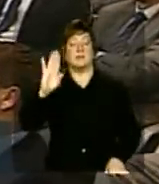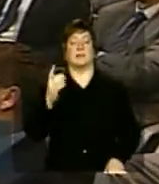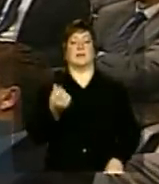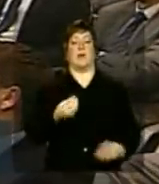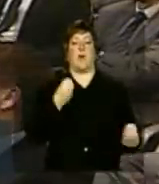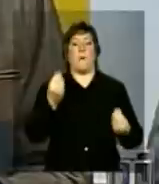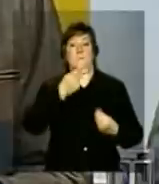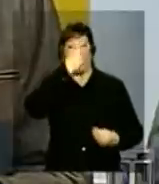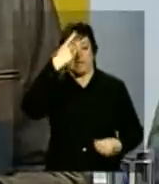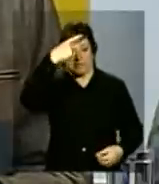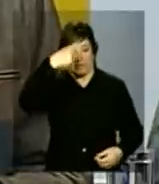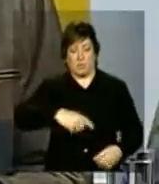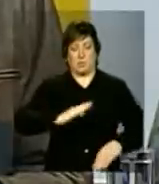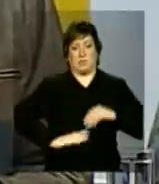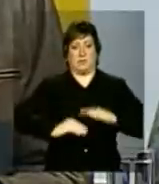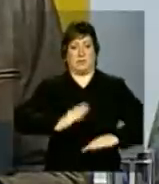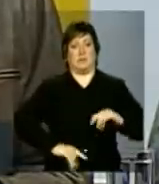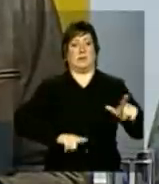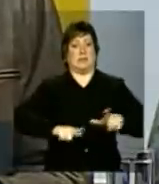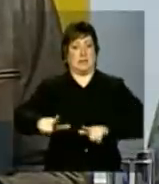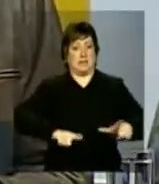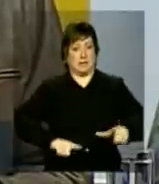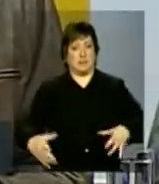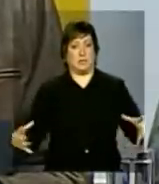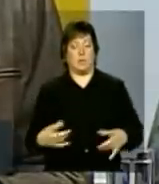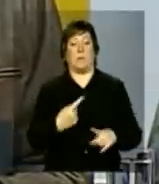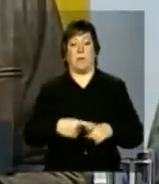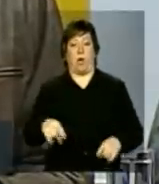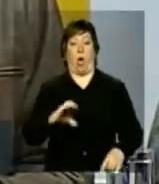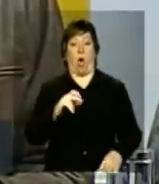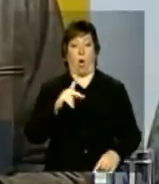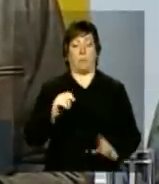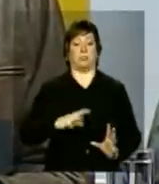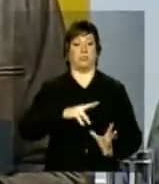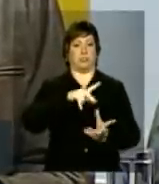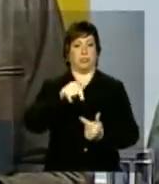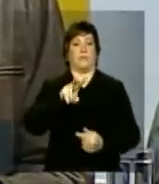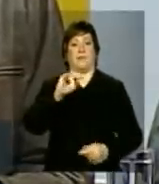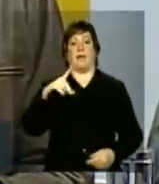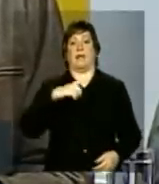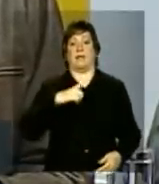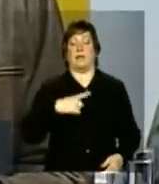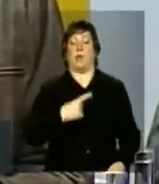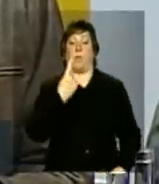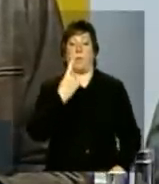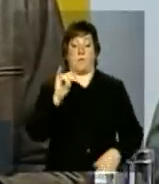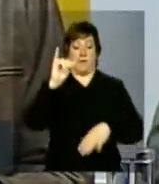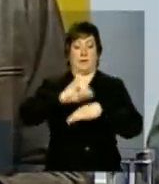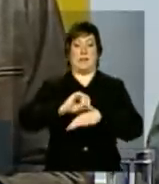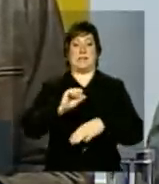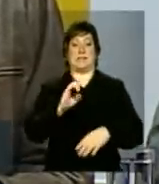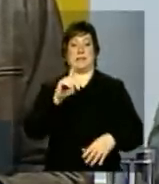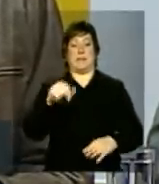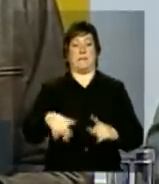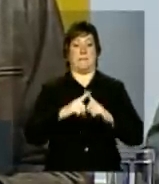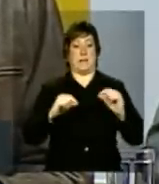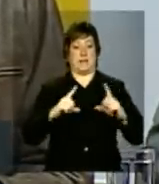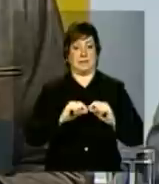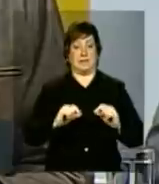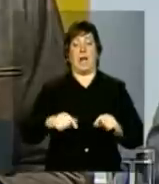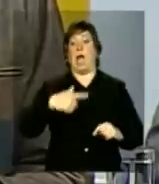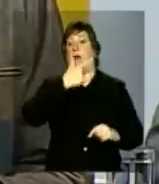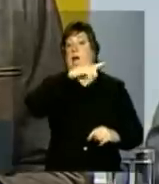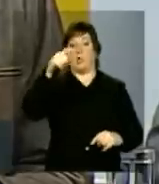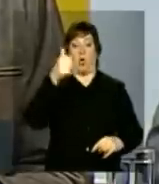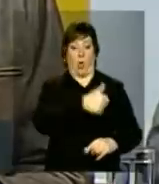recursos humanos porque a Copa do Mundo terá uma sede em Brasília as outras 11